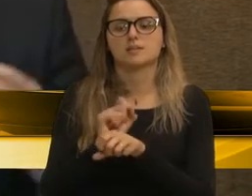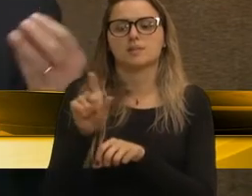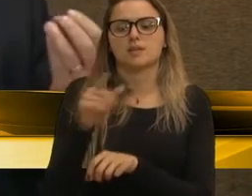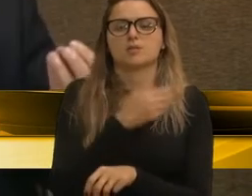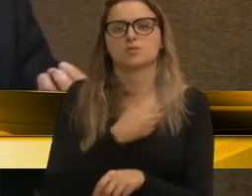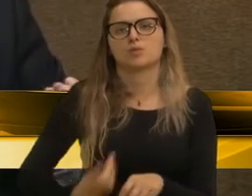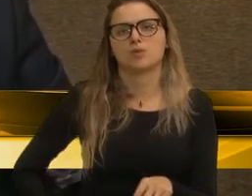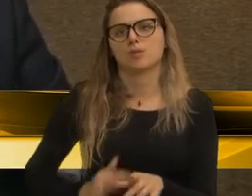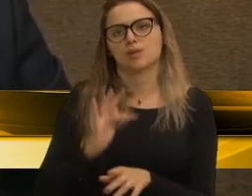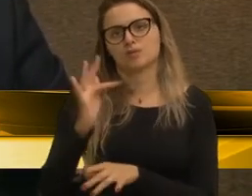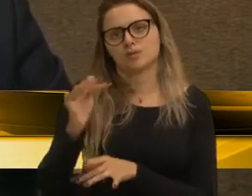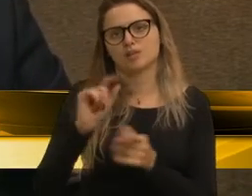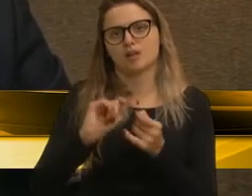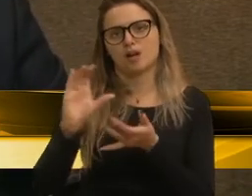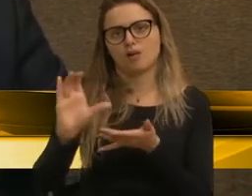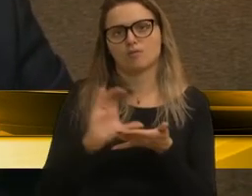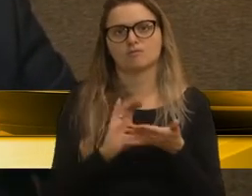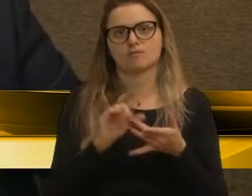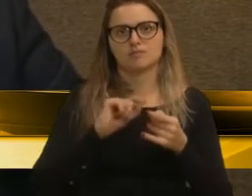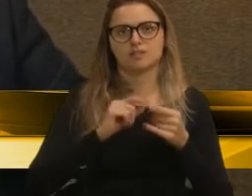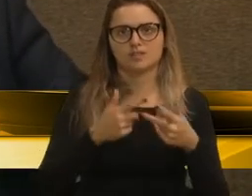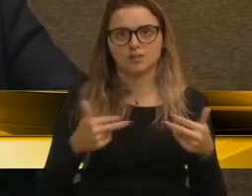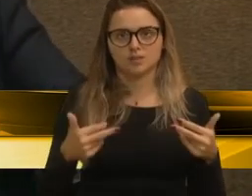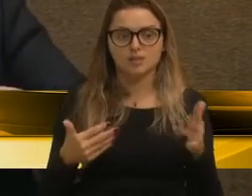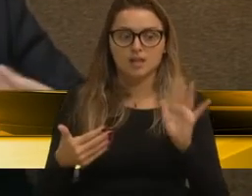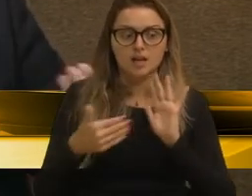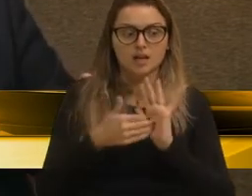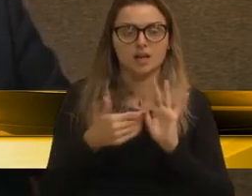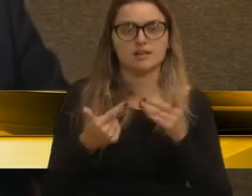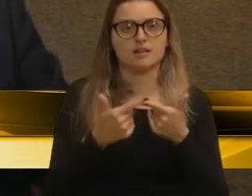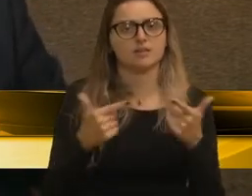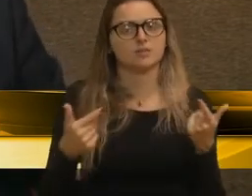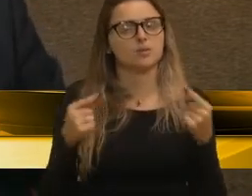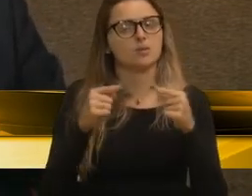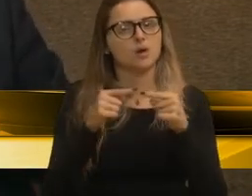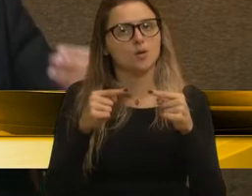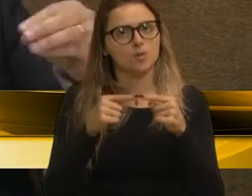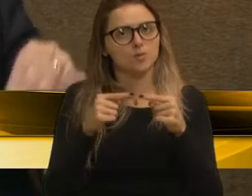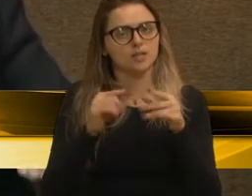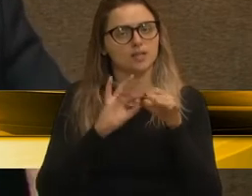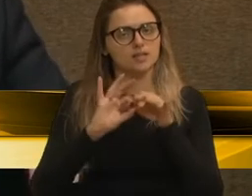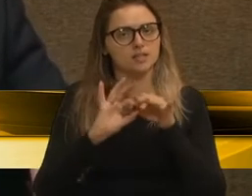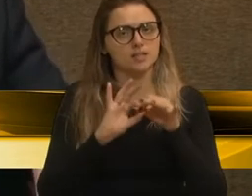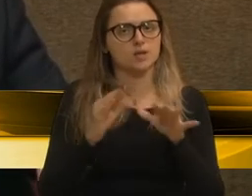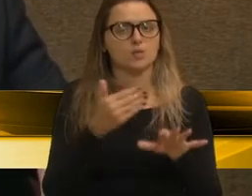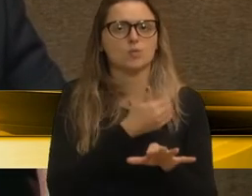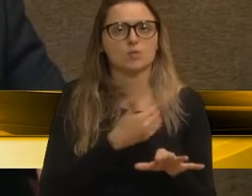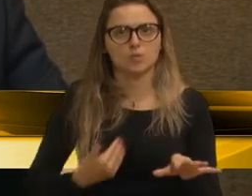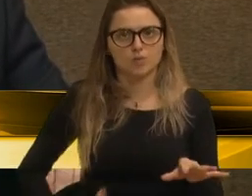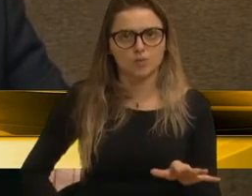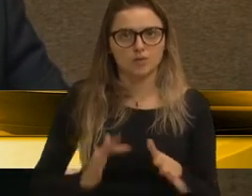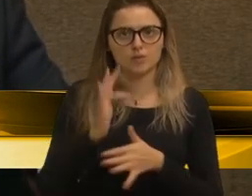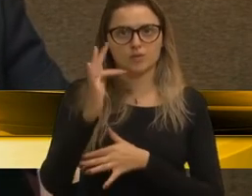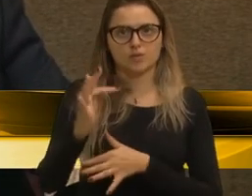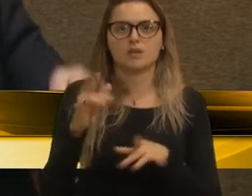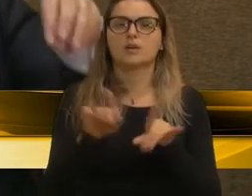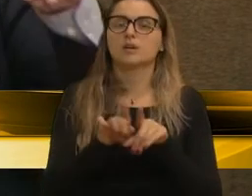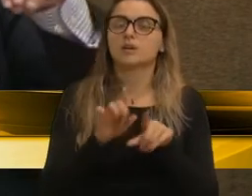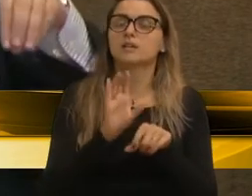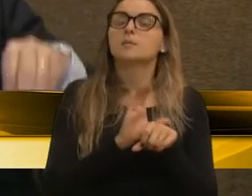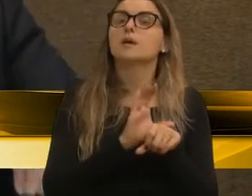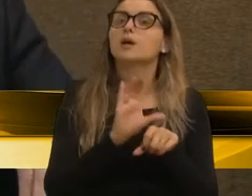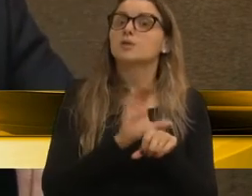não houver esta repactuação federativa e também na Constituição de